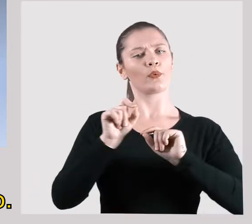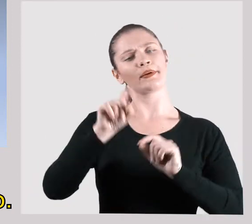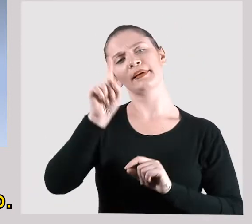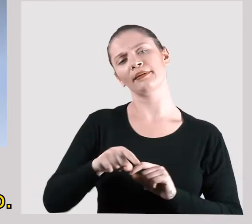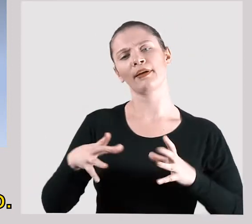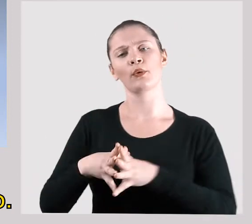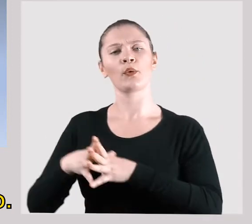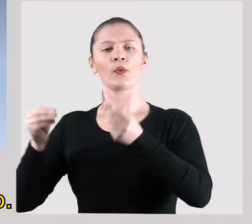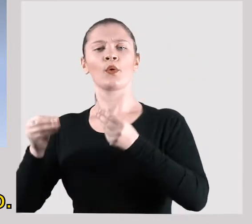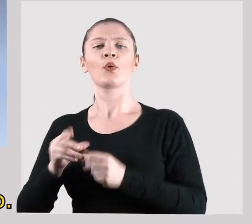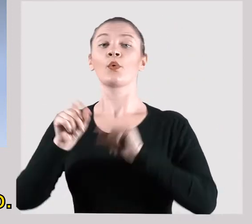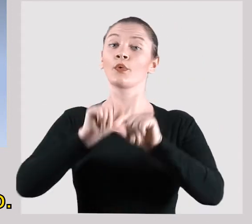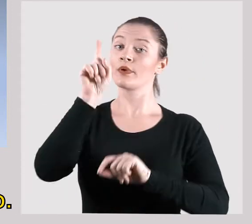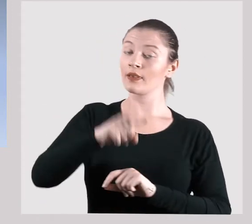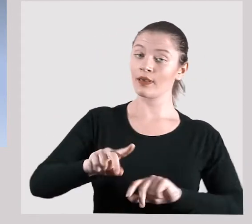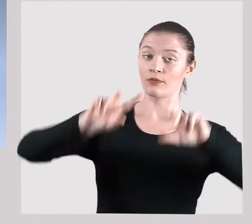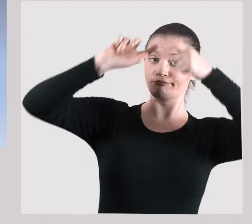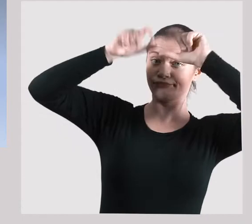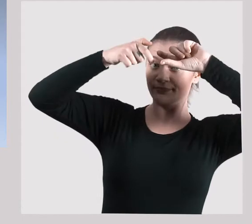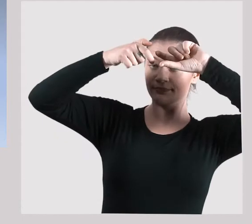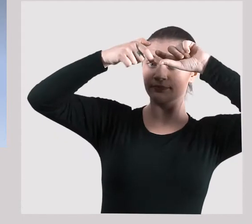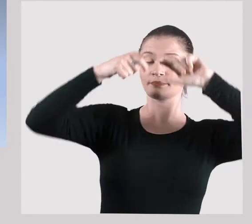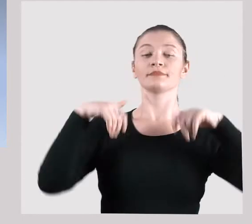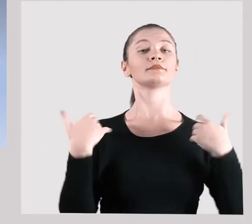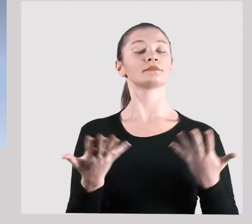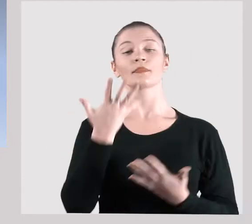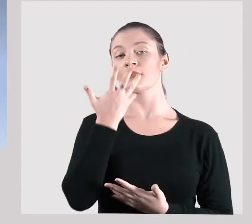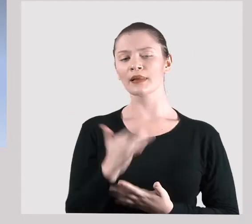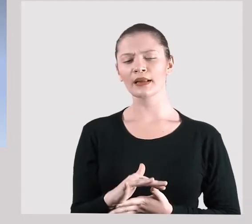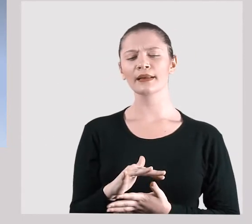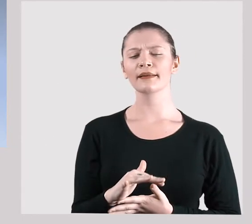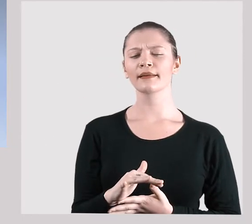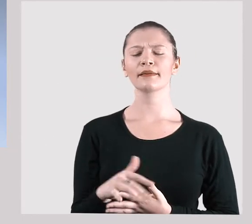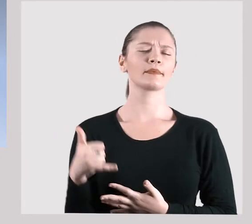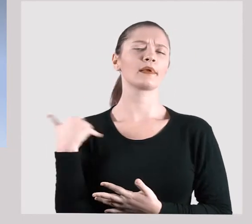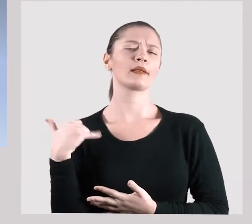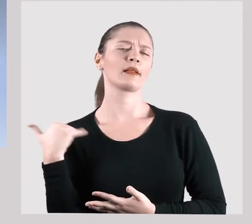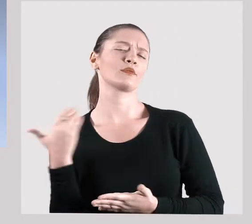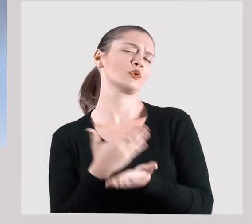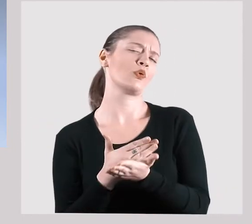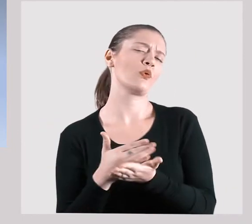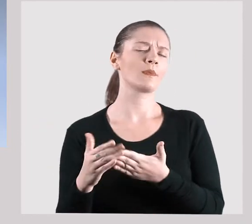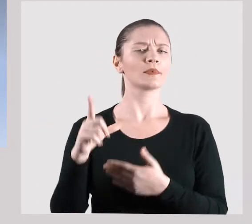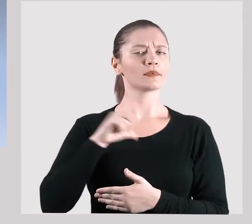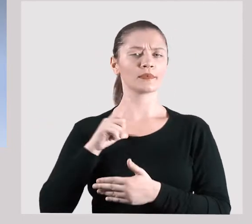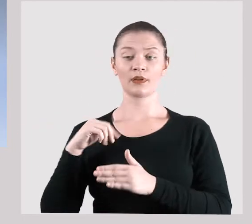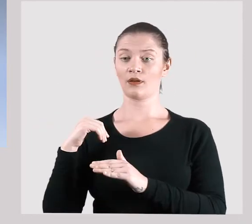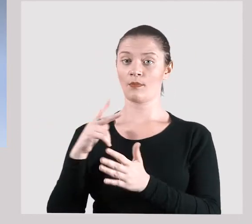que é um transtorno. Então, a criança, assim, logo nos primeiros anos, ela tem uma velocidade de